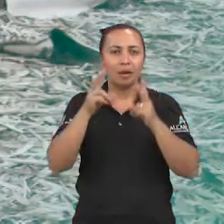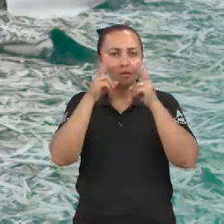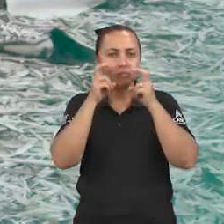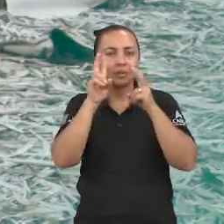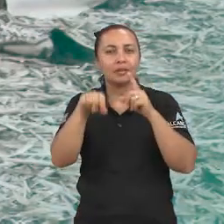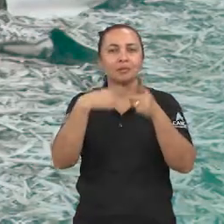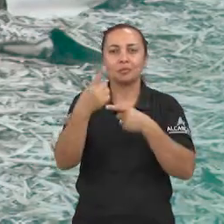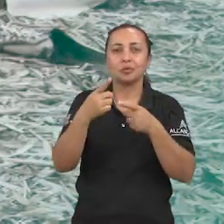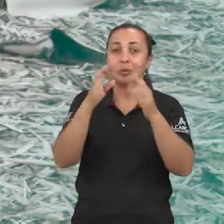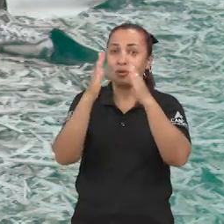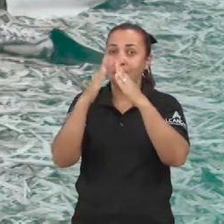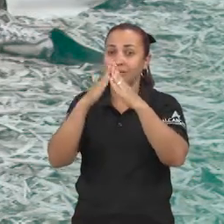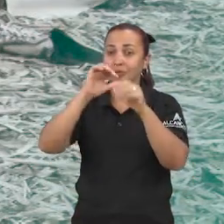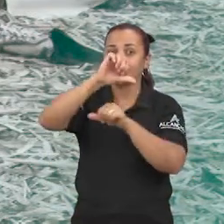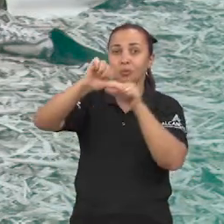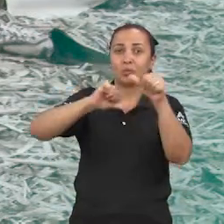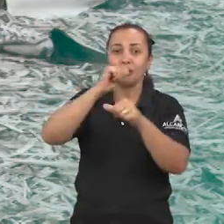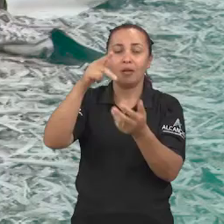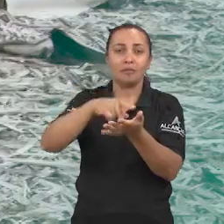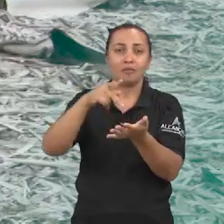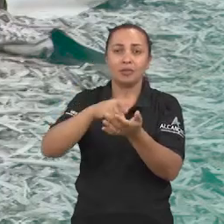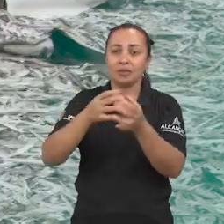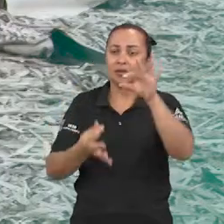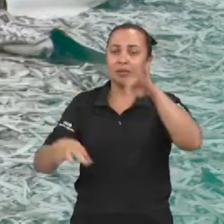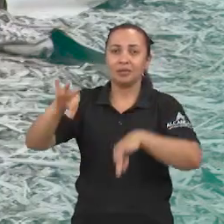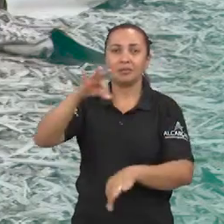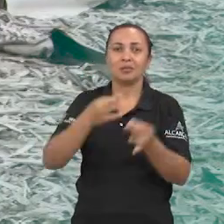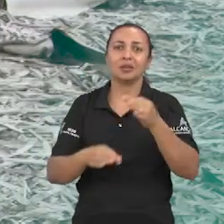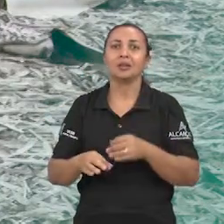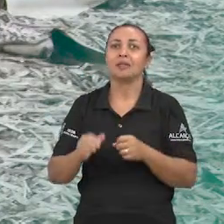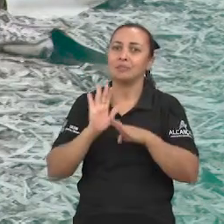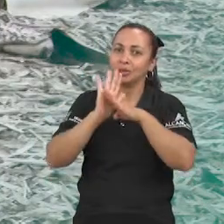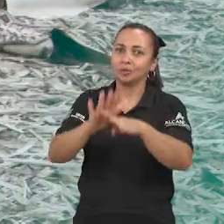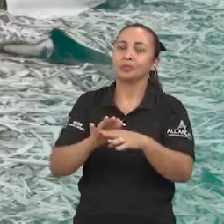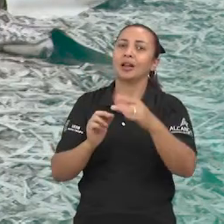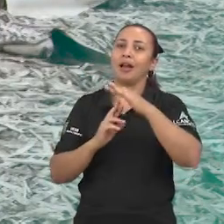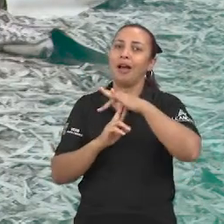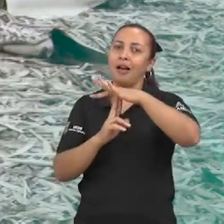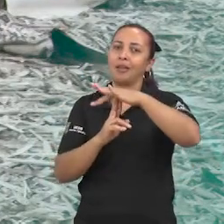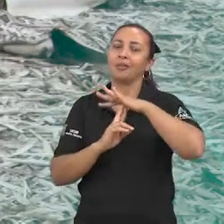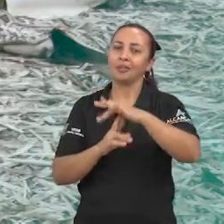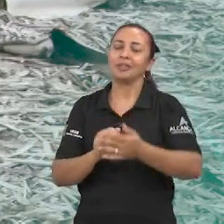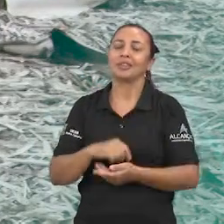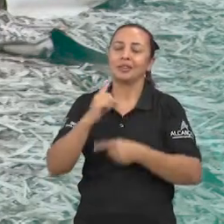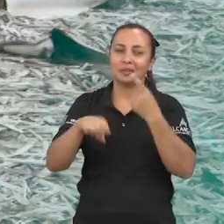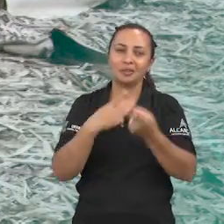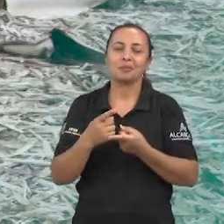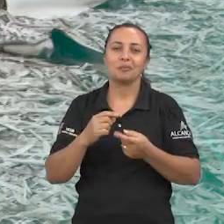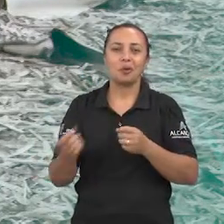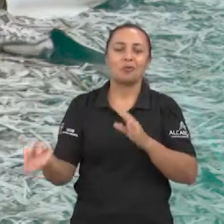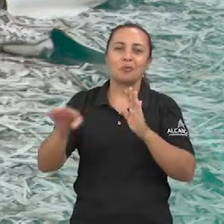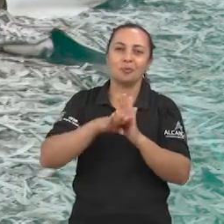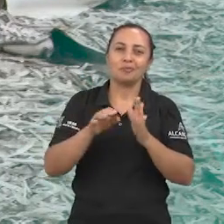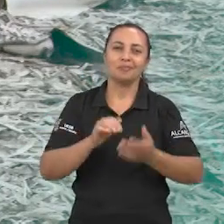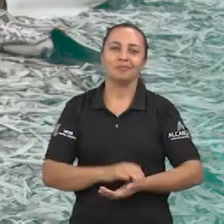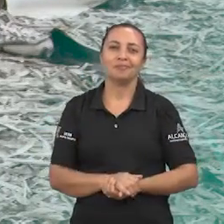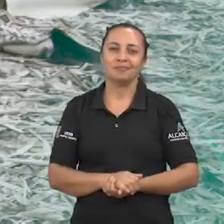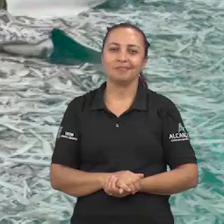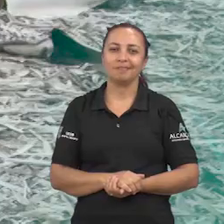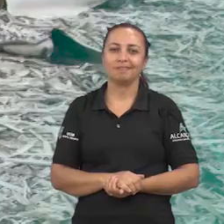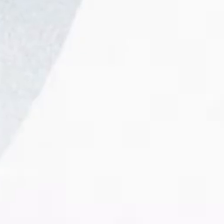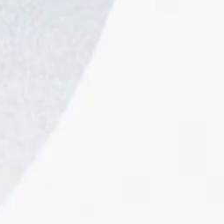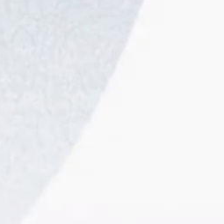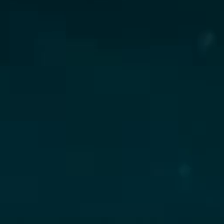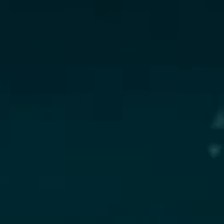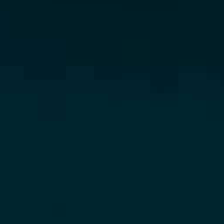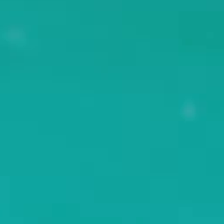E veja daqui a pouco uma casa que foi transformada em um verdadeiro laboratório a favor da natureza. É depois do intervalo, a gente volta já já.